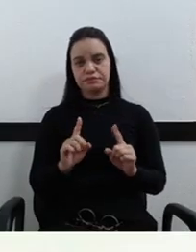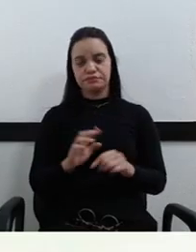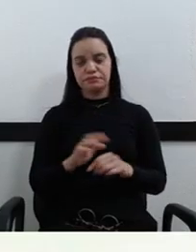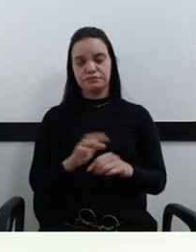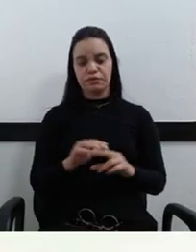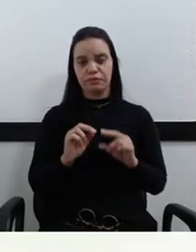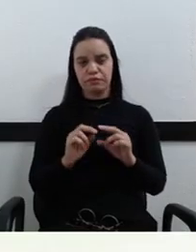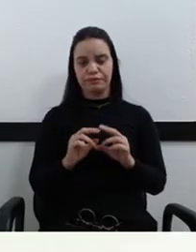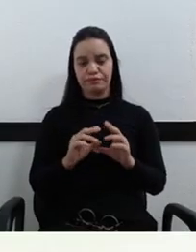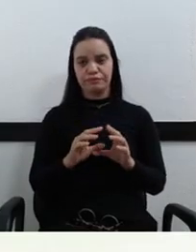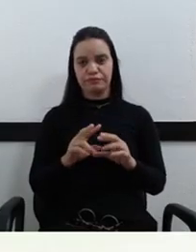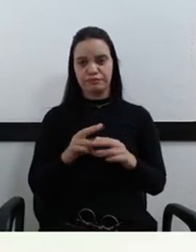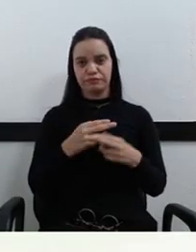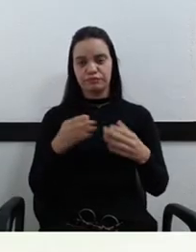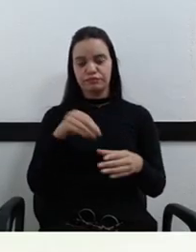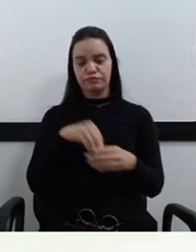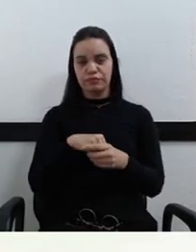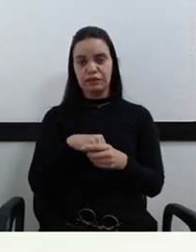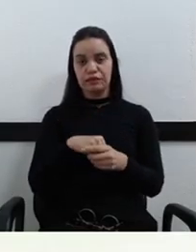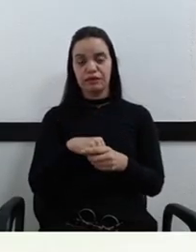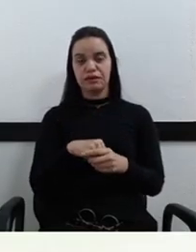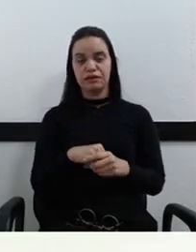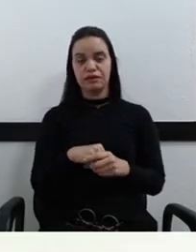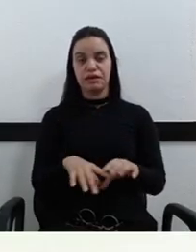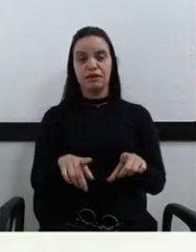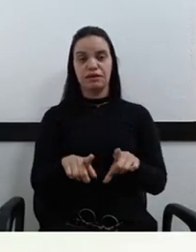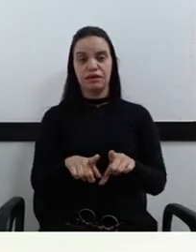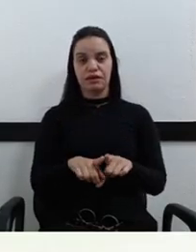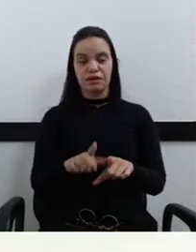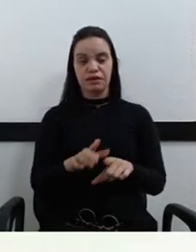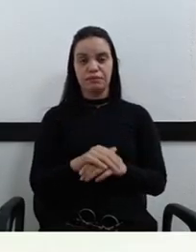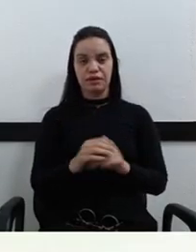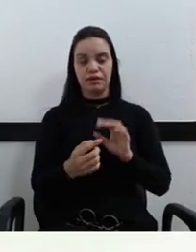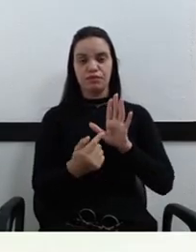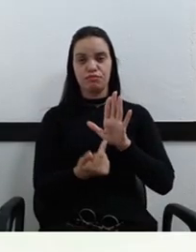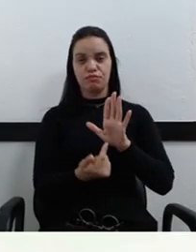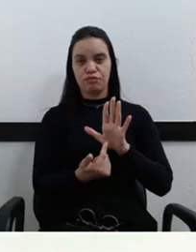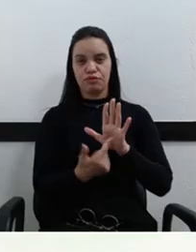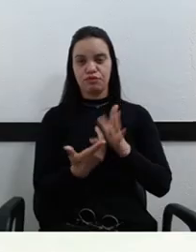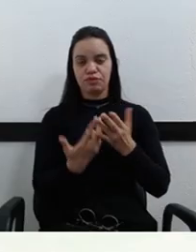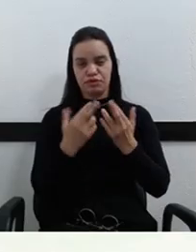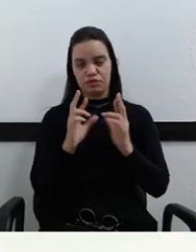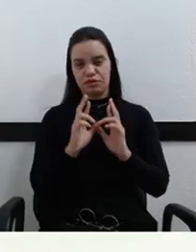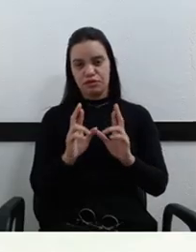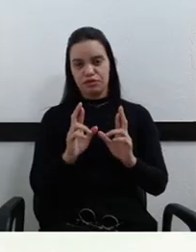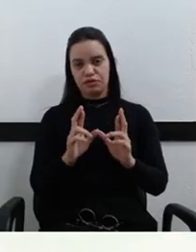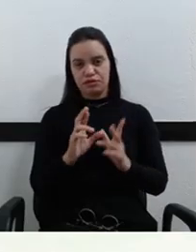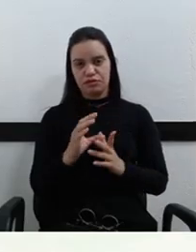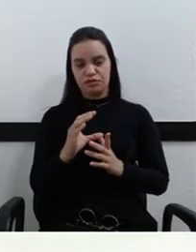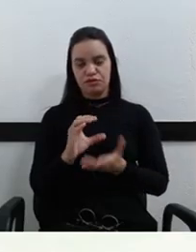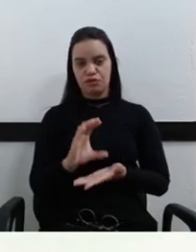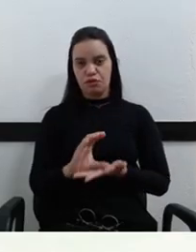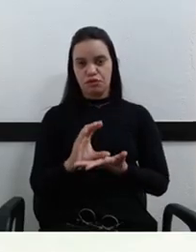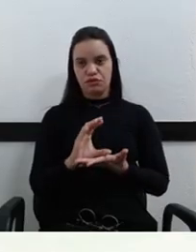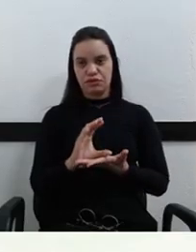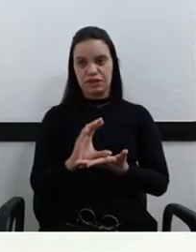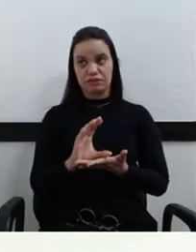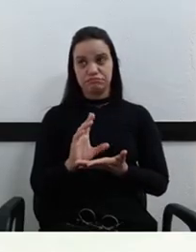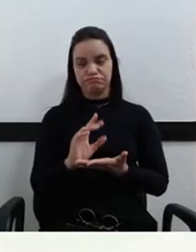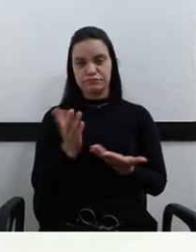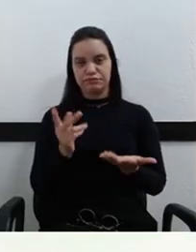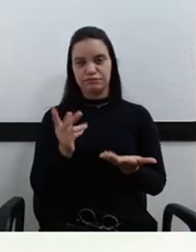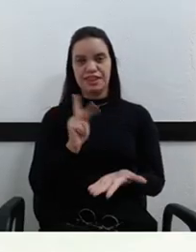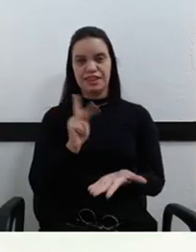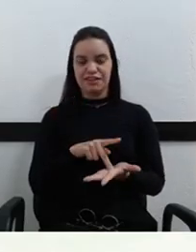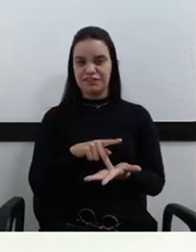interno. Além disso, quando a senhora menciona que isso não diz respeito a um expediente do Conselho, na verdade, o caput do